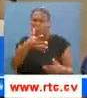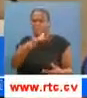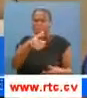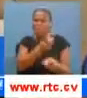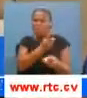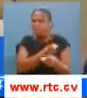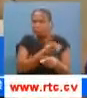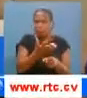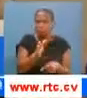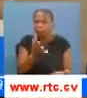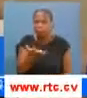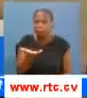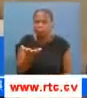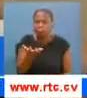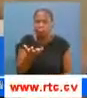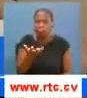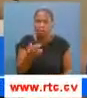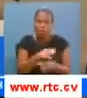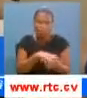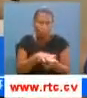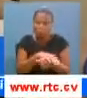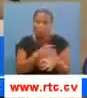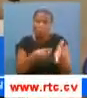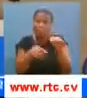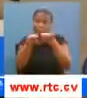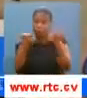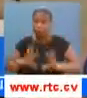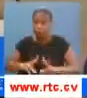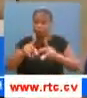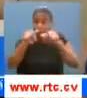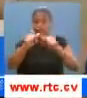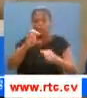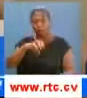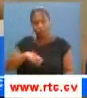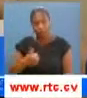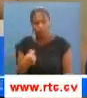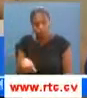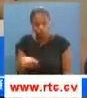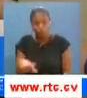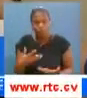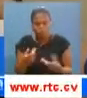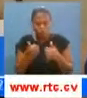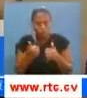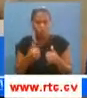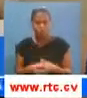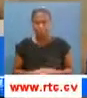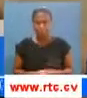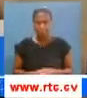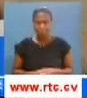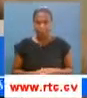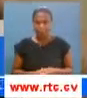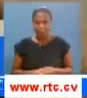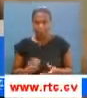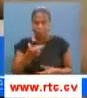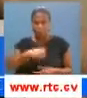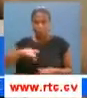menos o mesmo estágio ou nível de desenvolvimento, Cabo Verde está muito bem. Veja só, nós